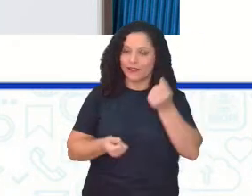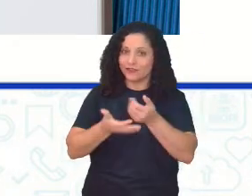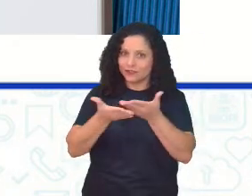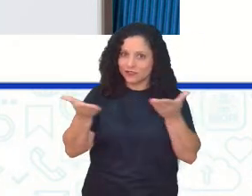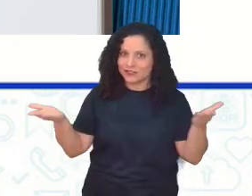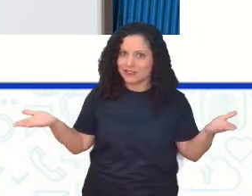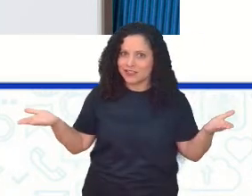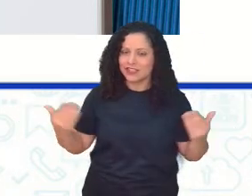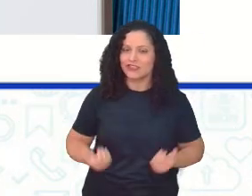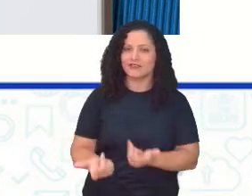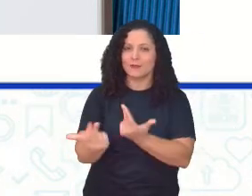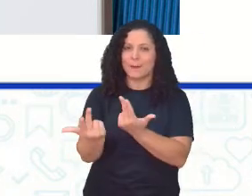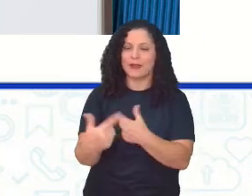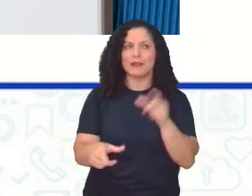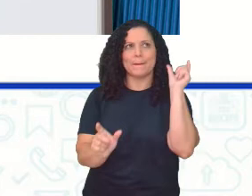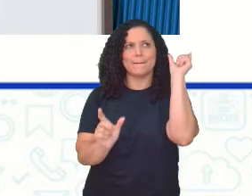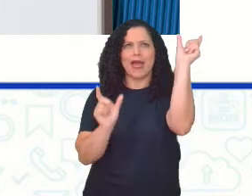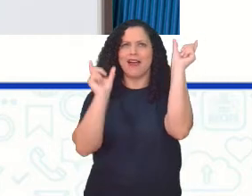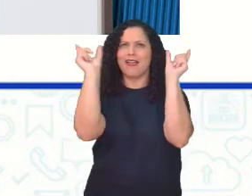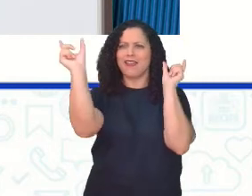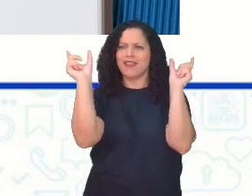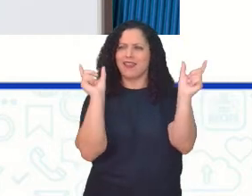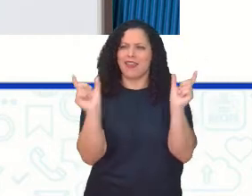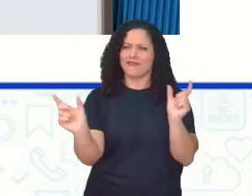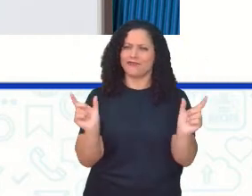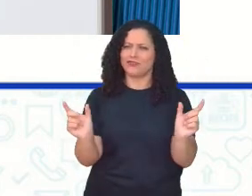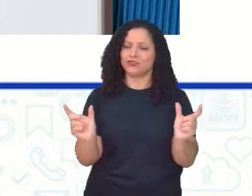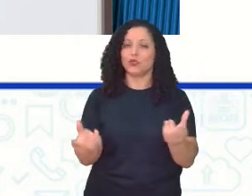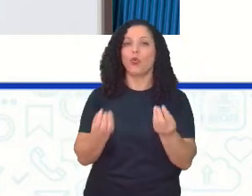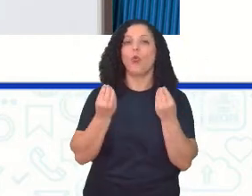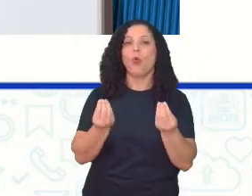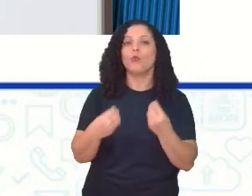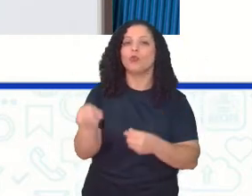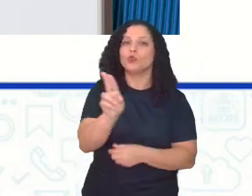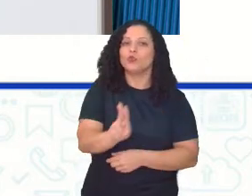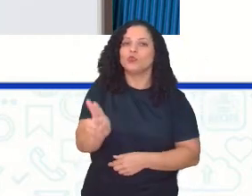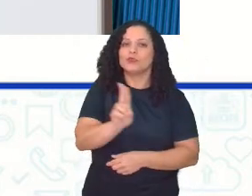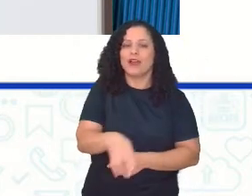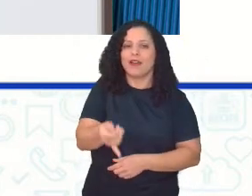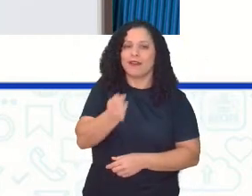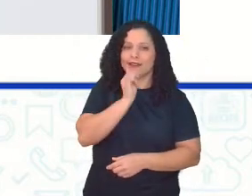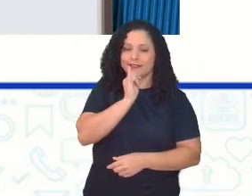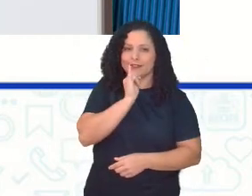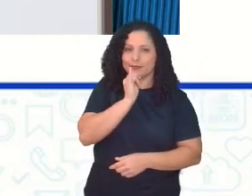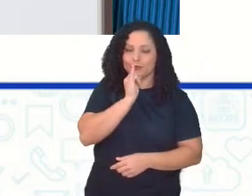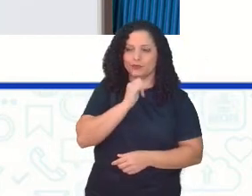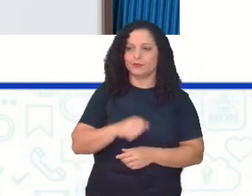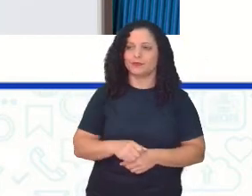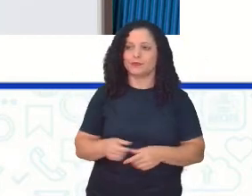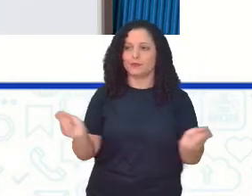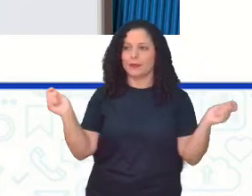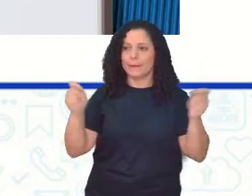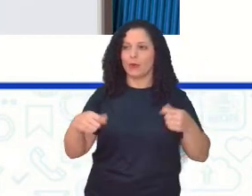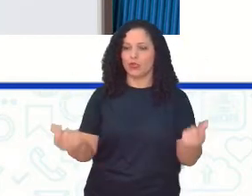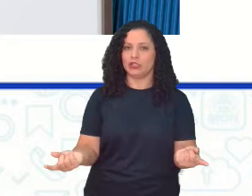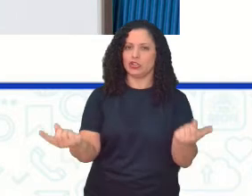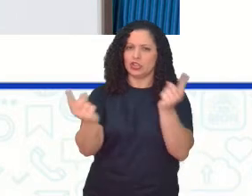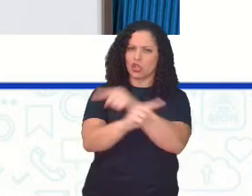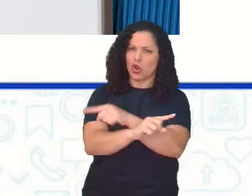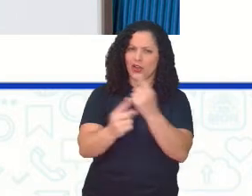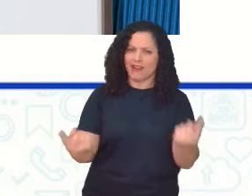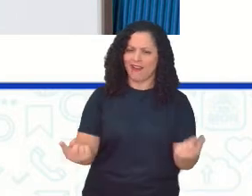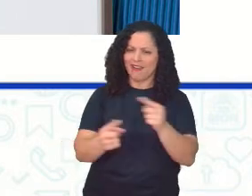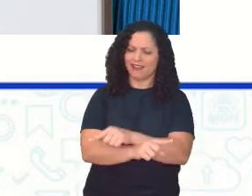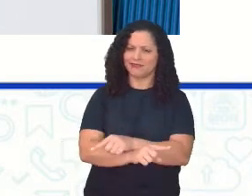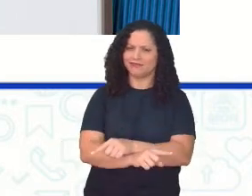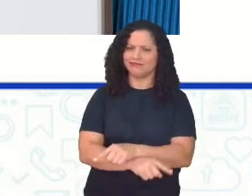que palavra. Então, como usamos no exemplo, não é? Você pode trocar por outra palavra. Quando